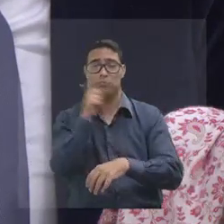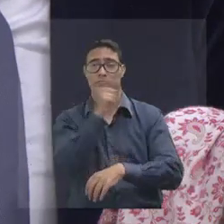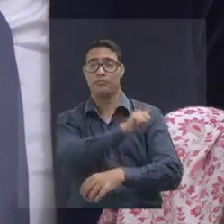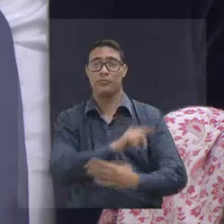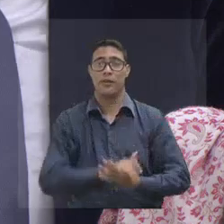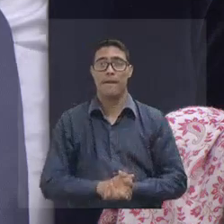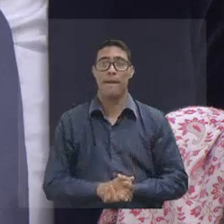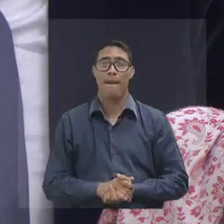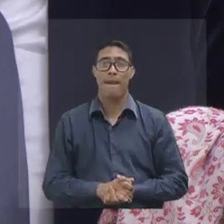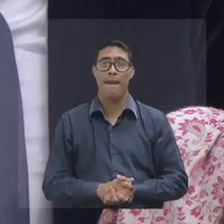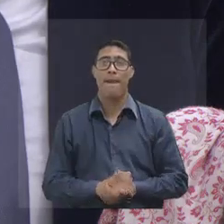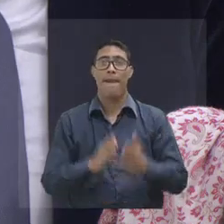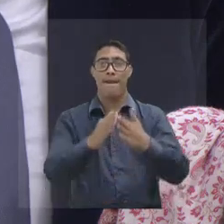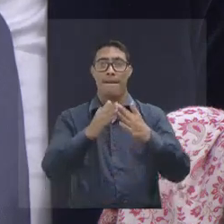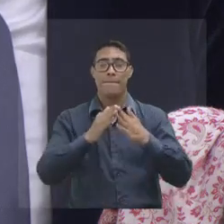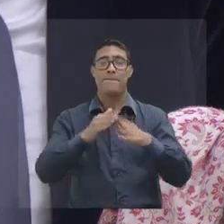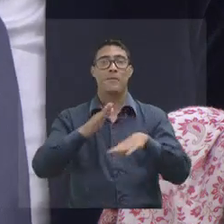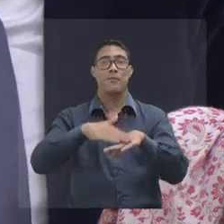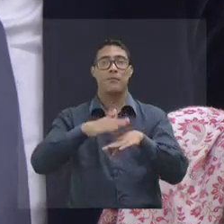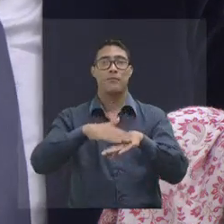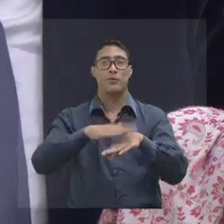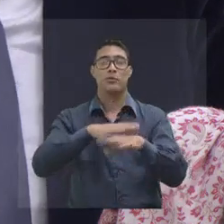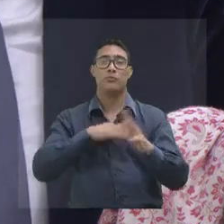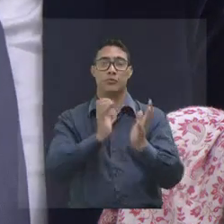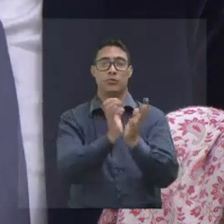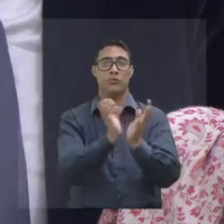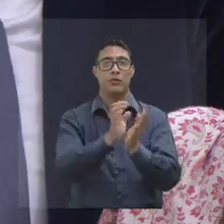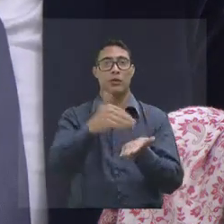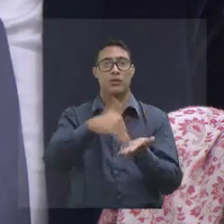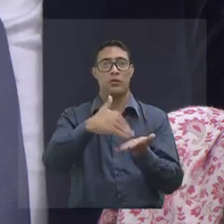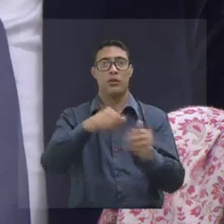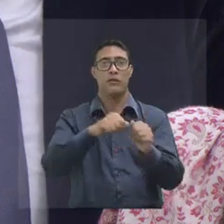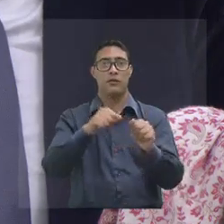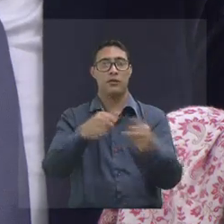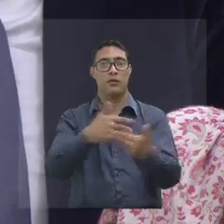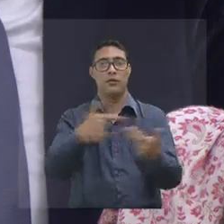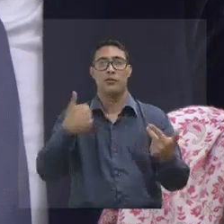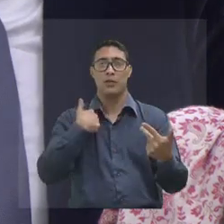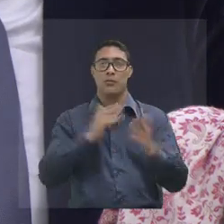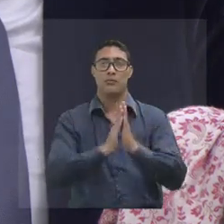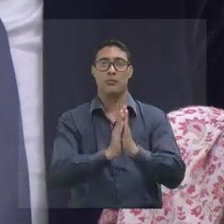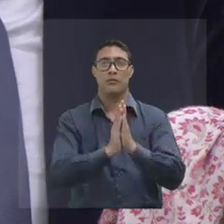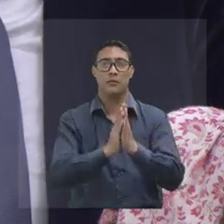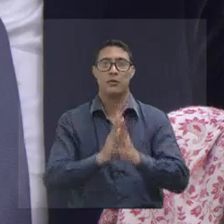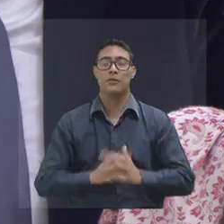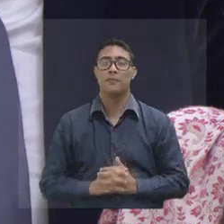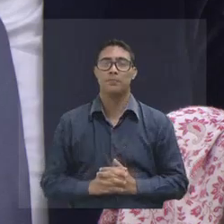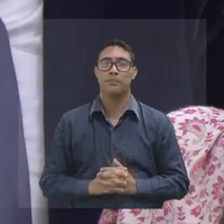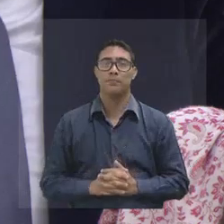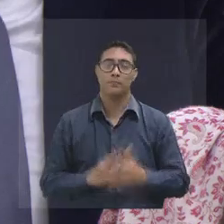eu queria pedir para o pessoal da assessoria fazer isso para a gente por favor obrigada obrigado